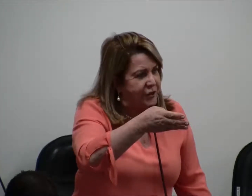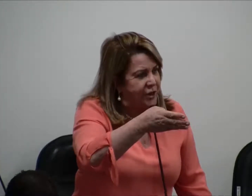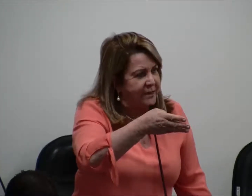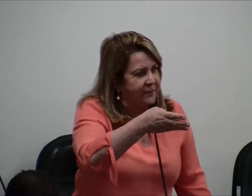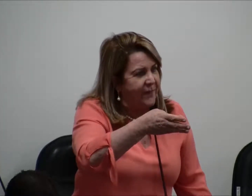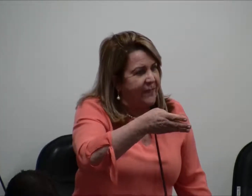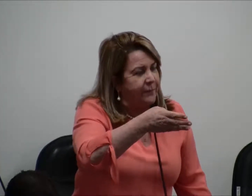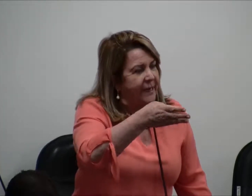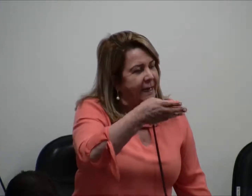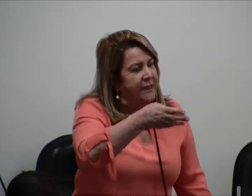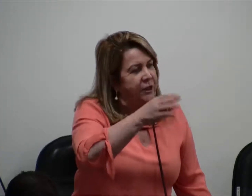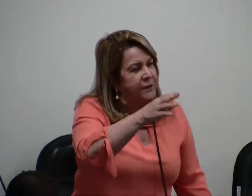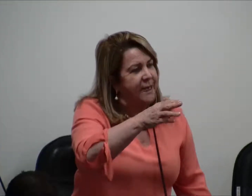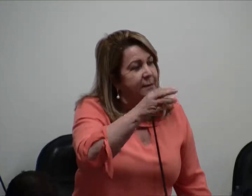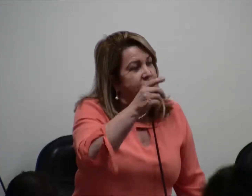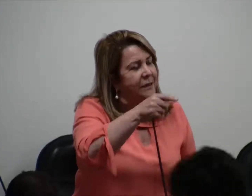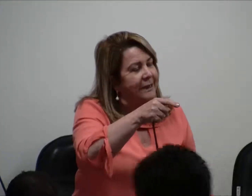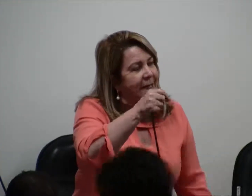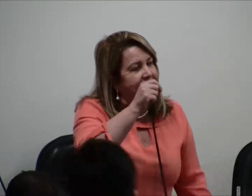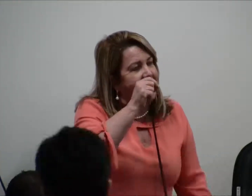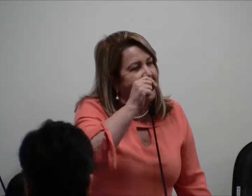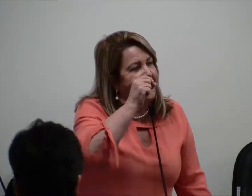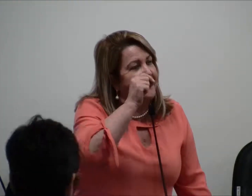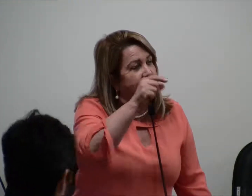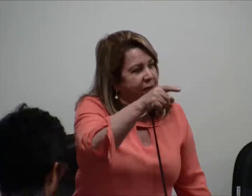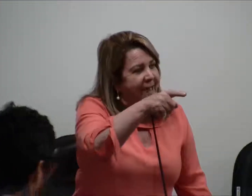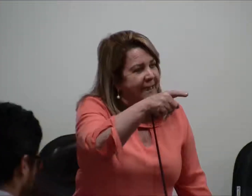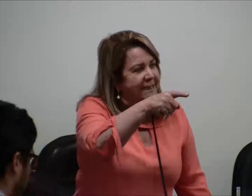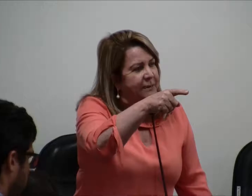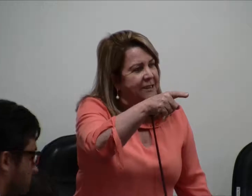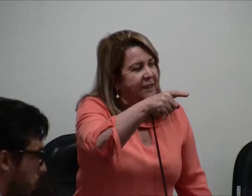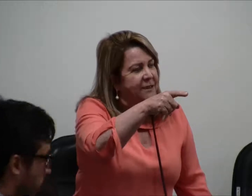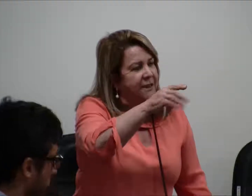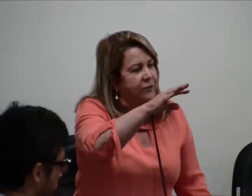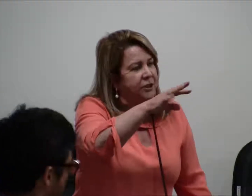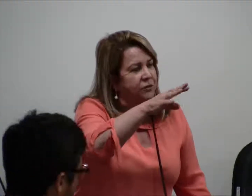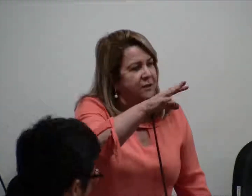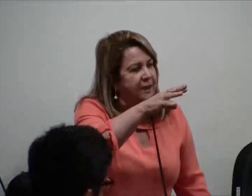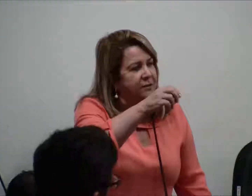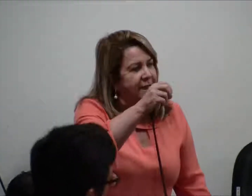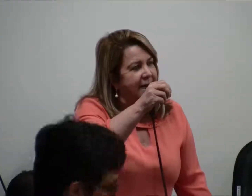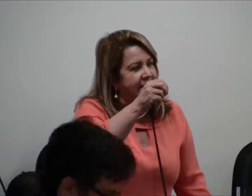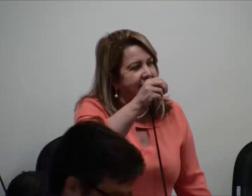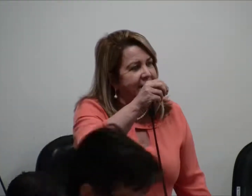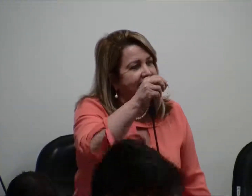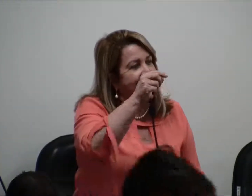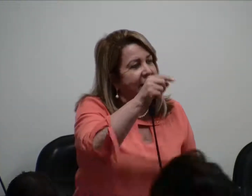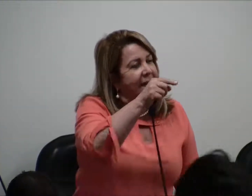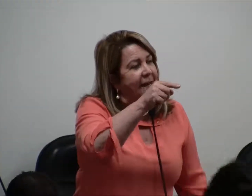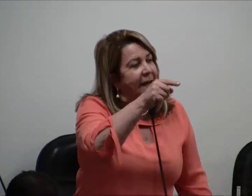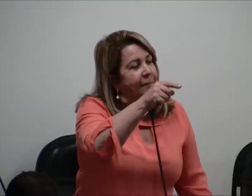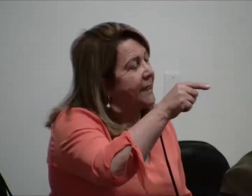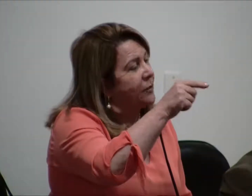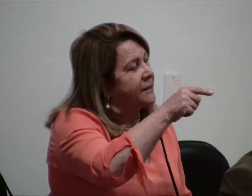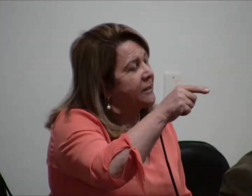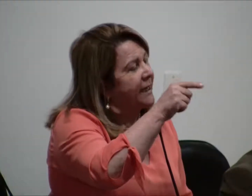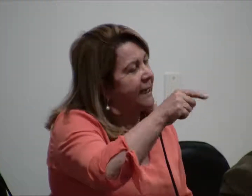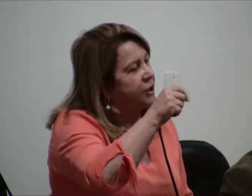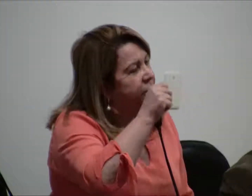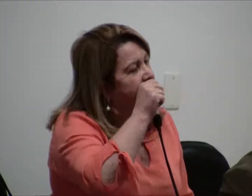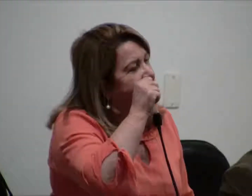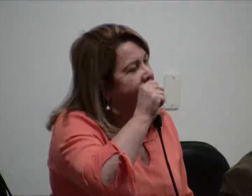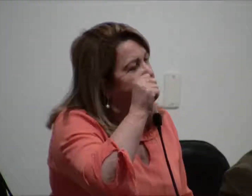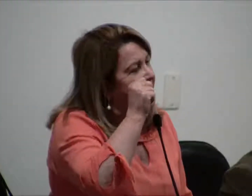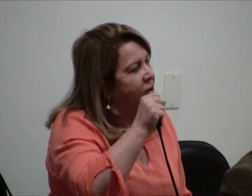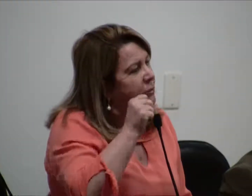na rede. Na rede que eu saiba só tem, inclusive é caríssima essa vacina, custa acho que uns R$500. Inclusive na